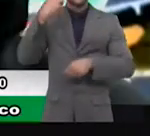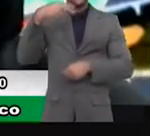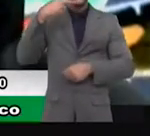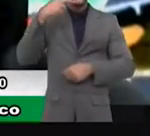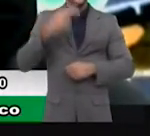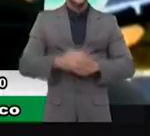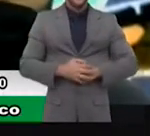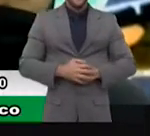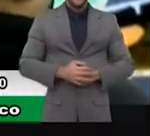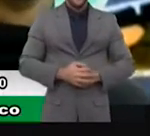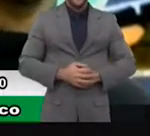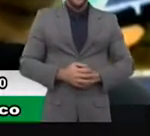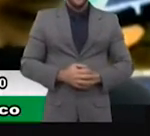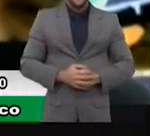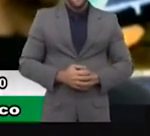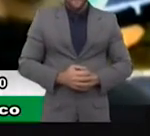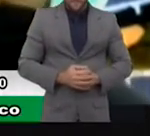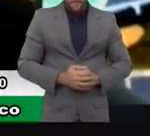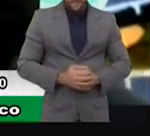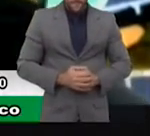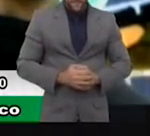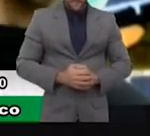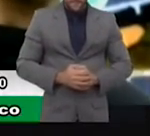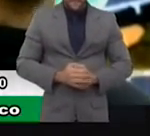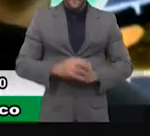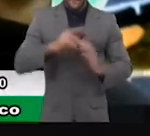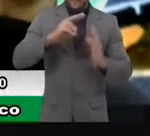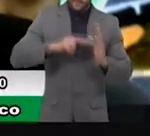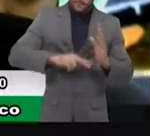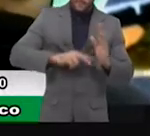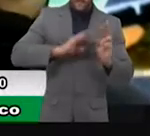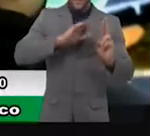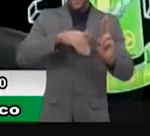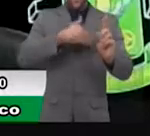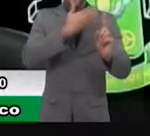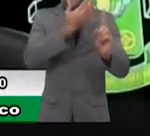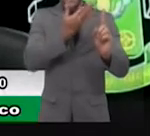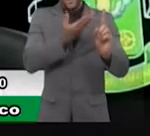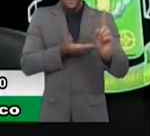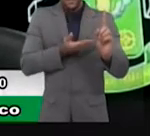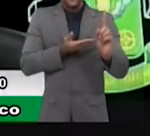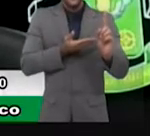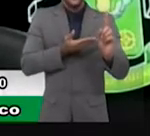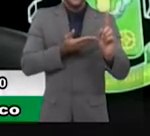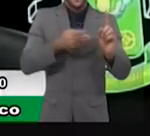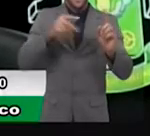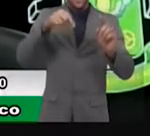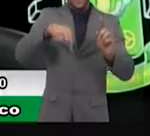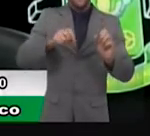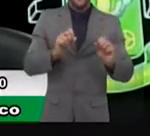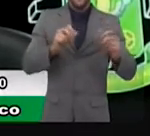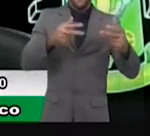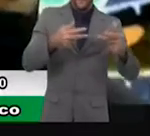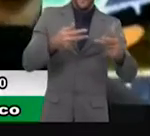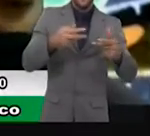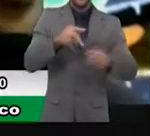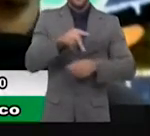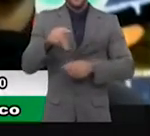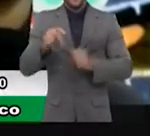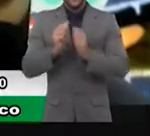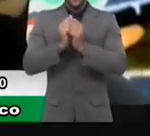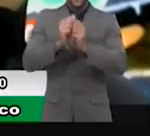Presidente, farei a leitura, então, dessa singela homenagem da Câmara Municipal através da pessoa de Vossa Excelência e dos demais